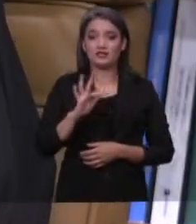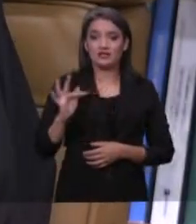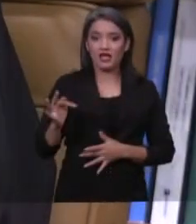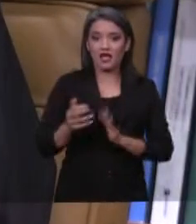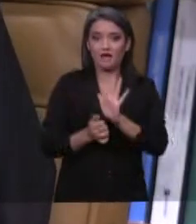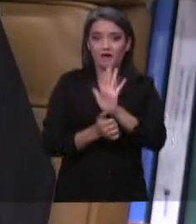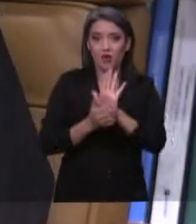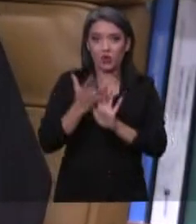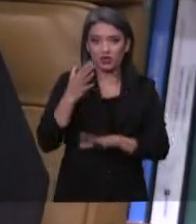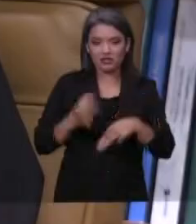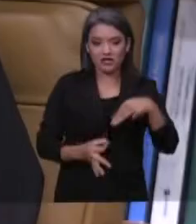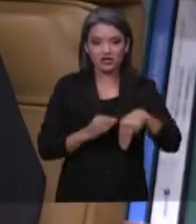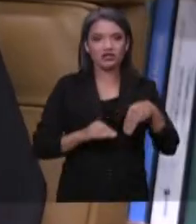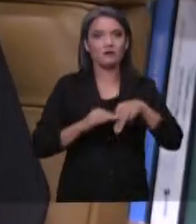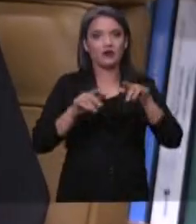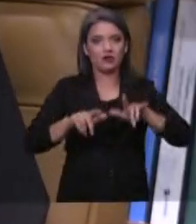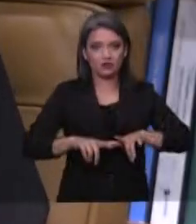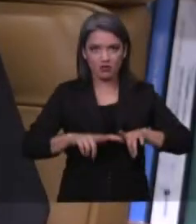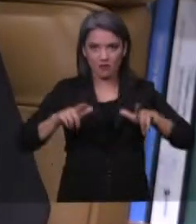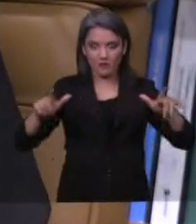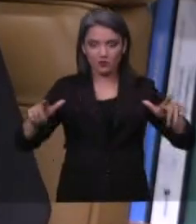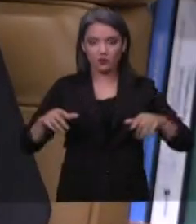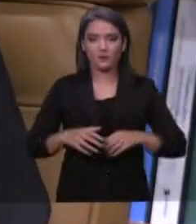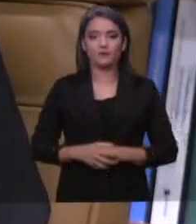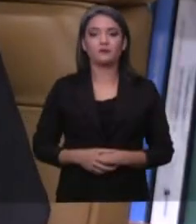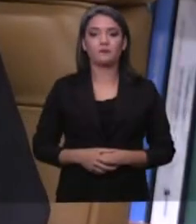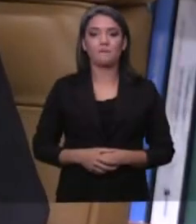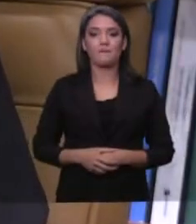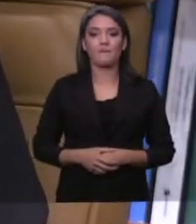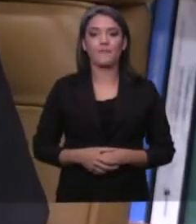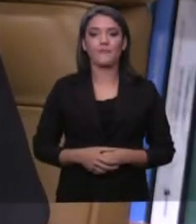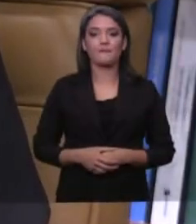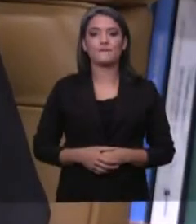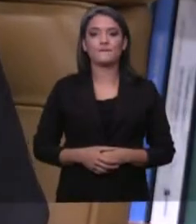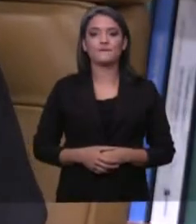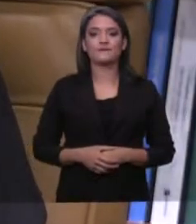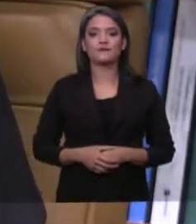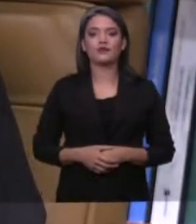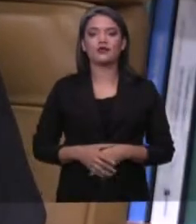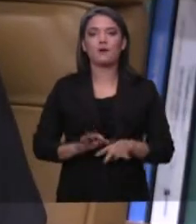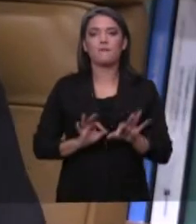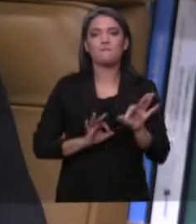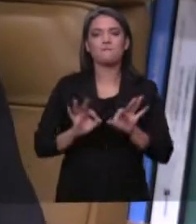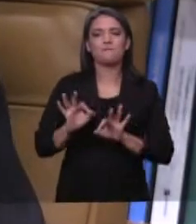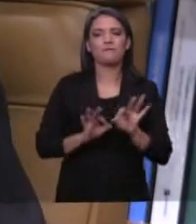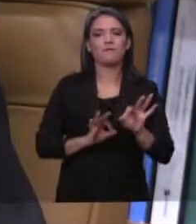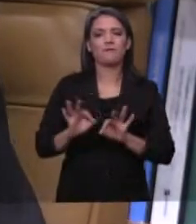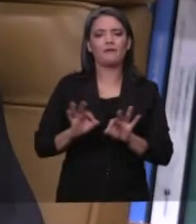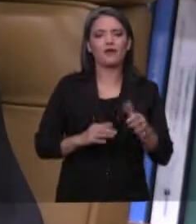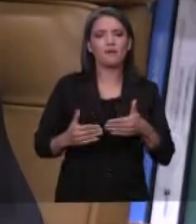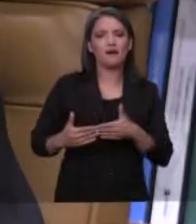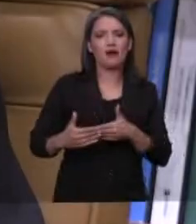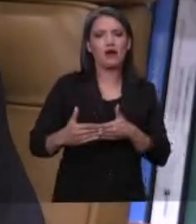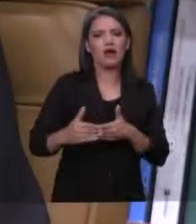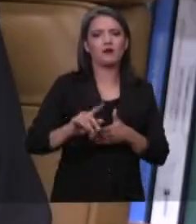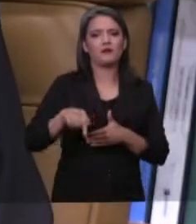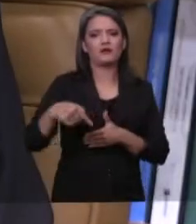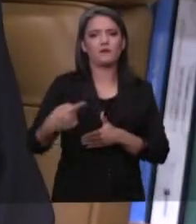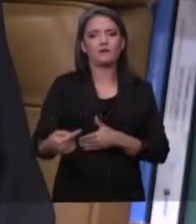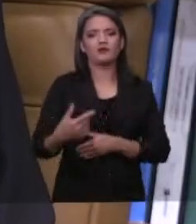Supremo, pavimenta o caminho para uma ditadura integral que chega com o ato institucional número 5